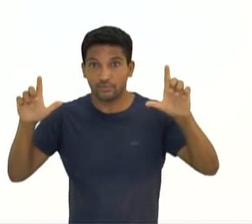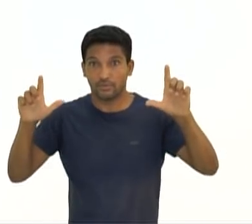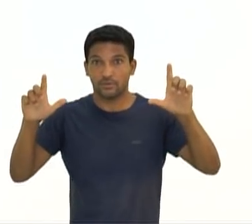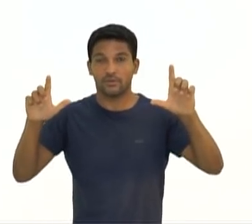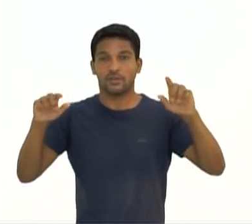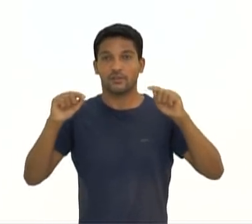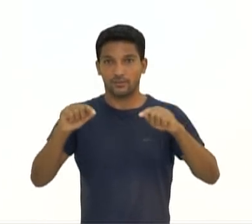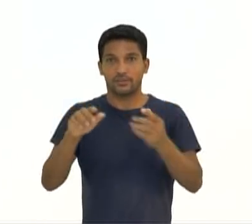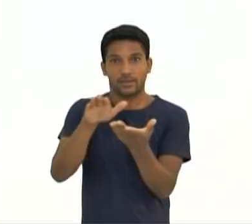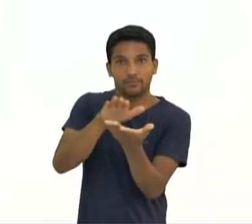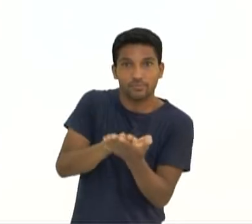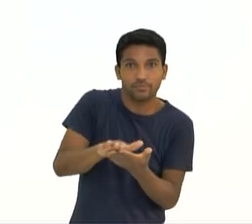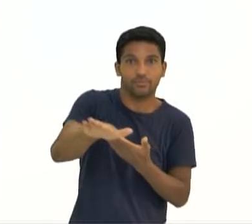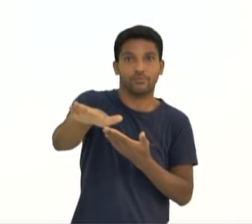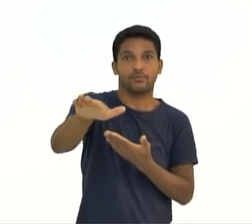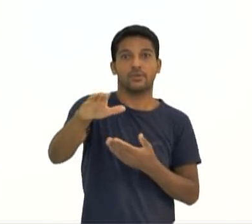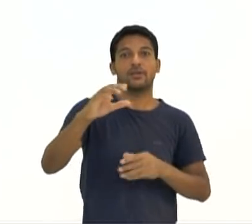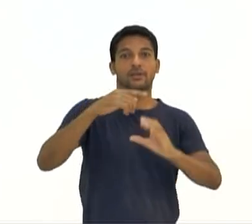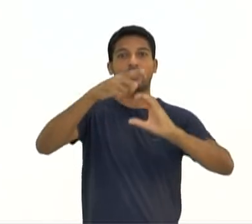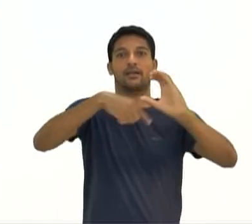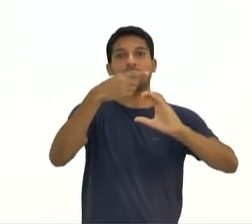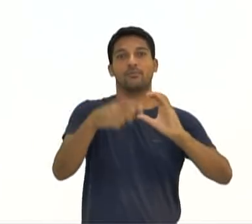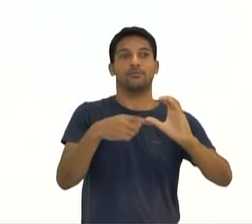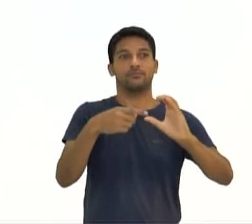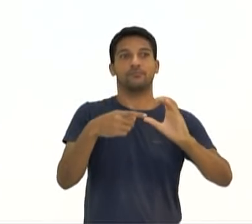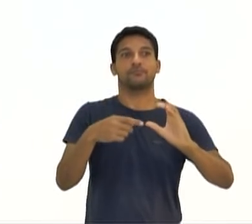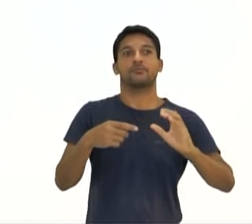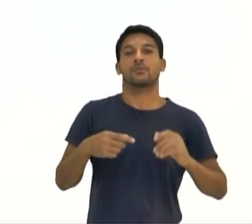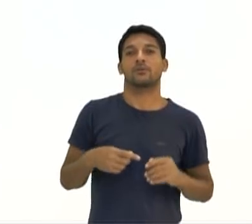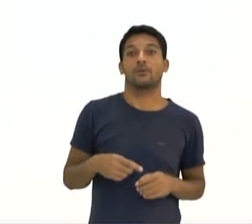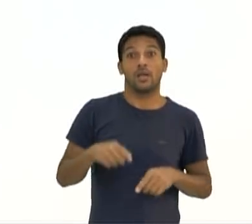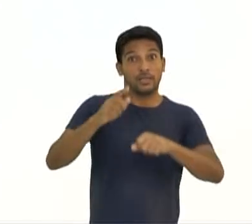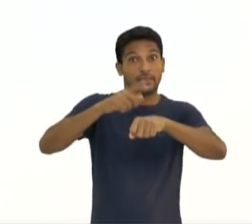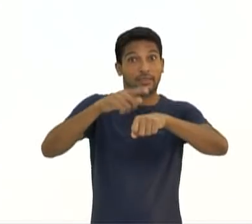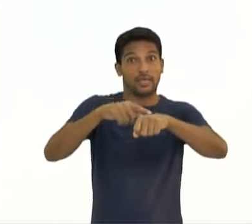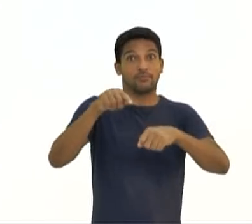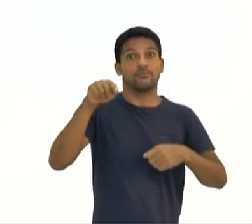químicos também. Então aquele tempinho marotinho para que você aponte a